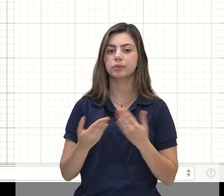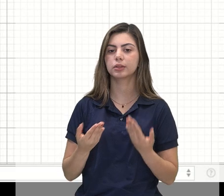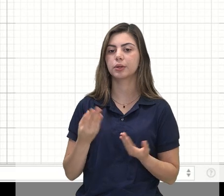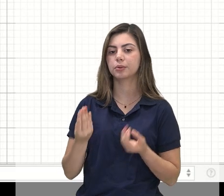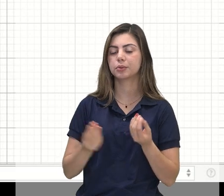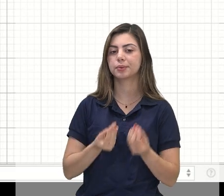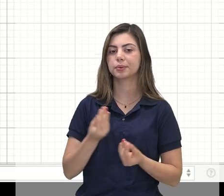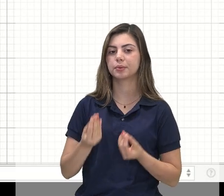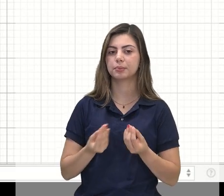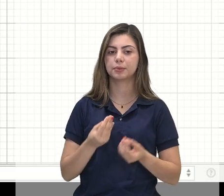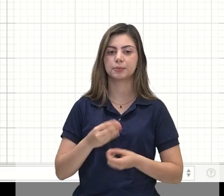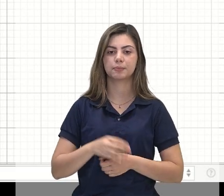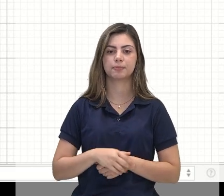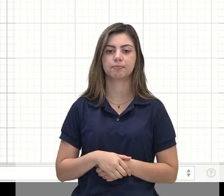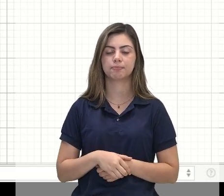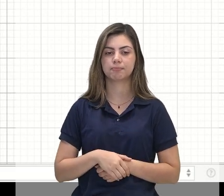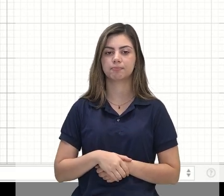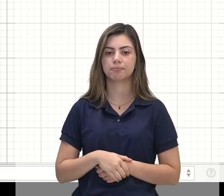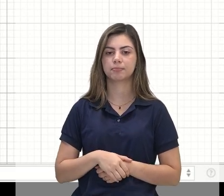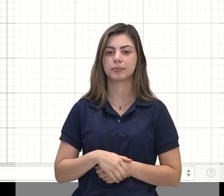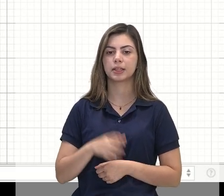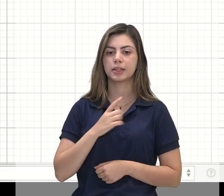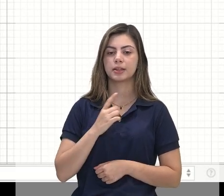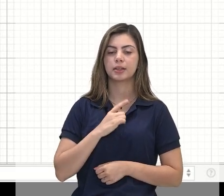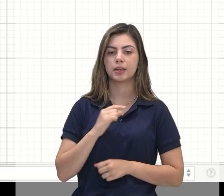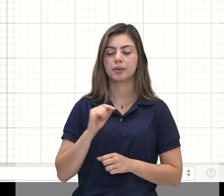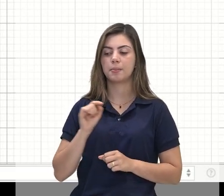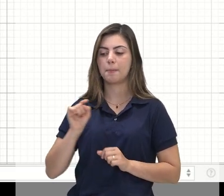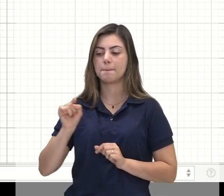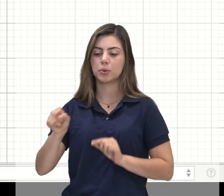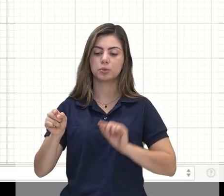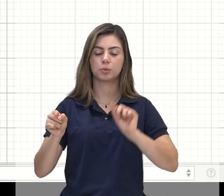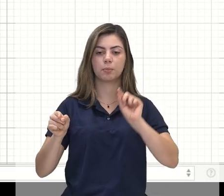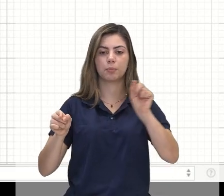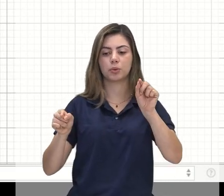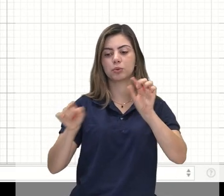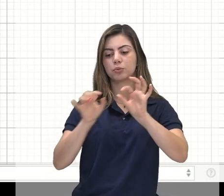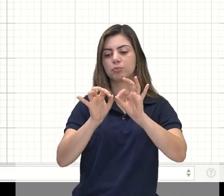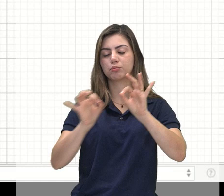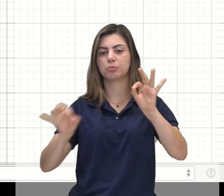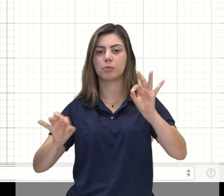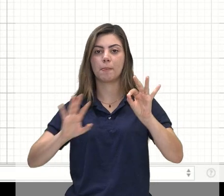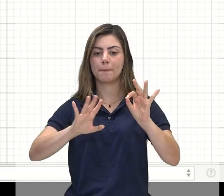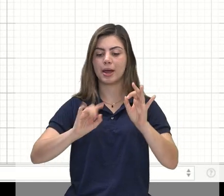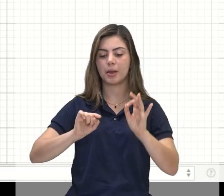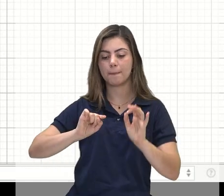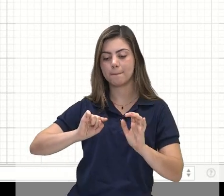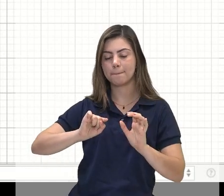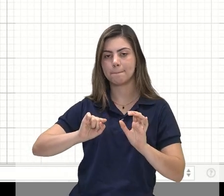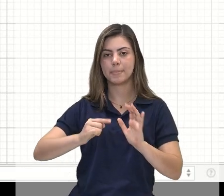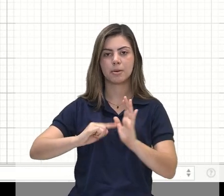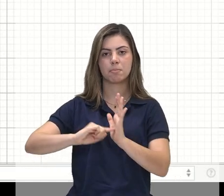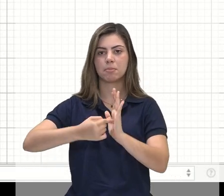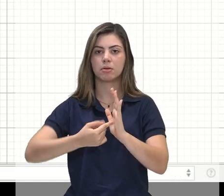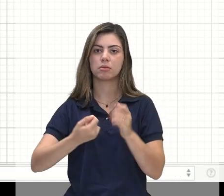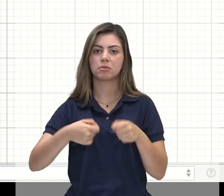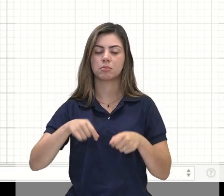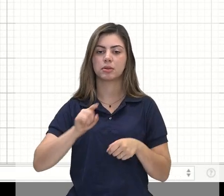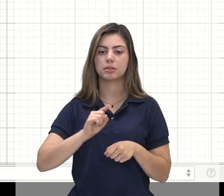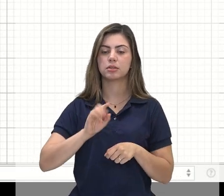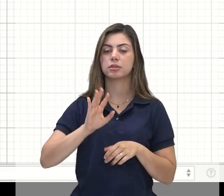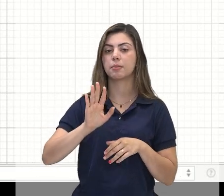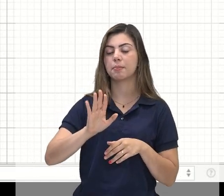sai de uma extremidade à outra, né, não necessariamente sem passar pelo centro, é definido como